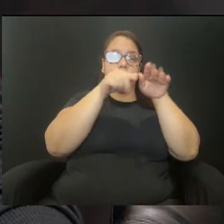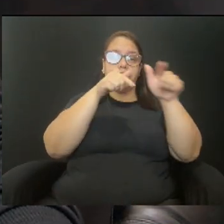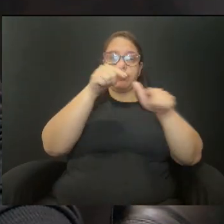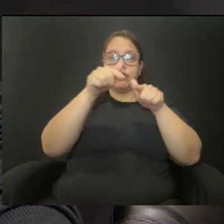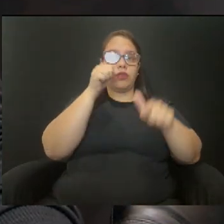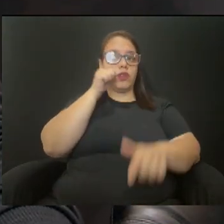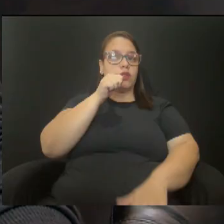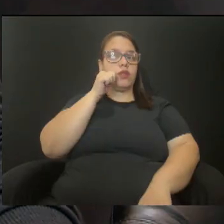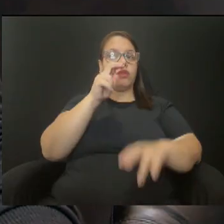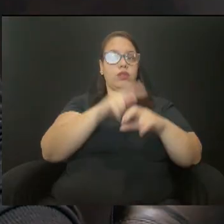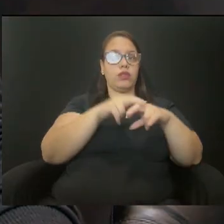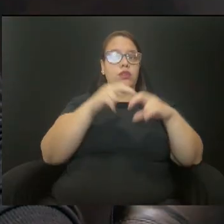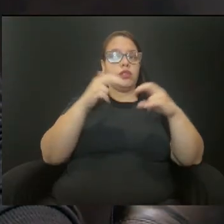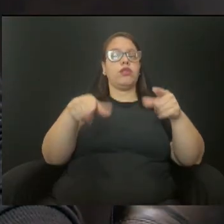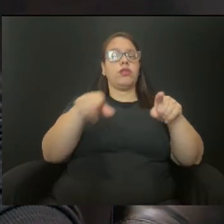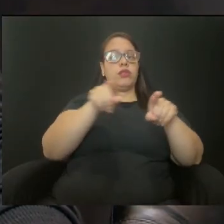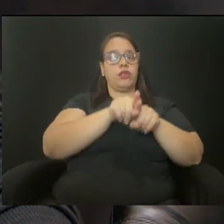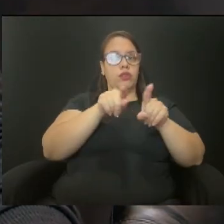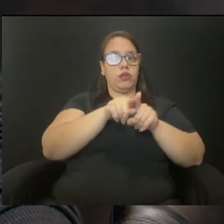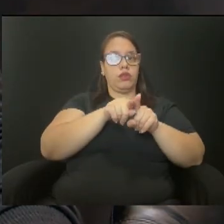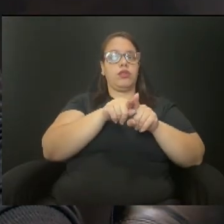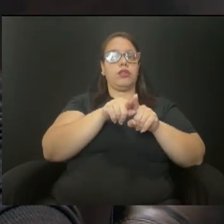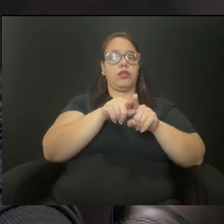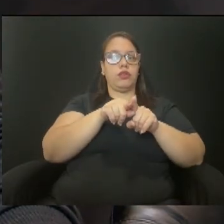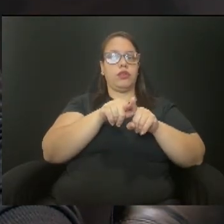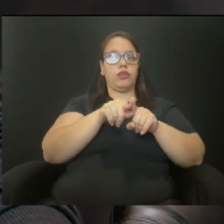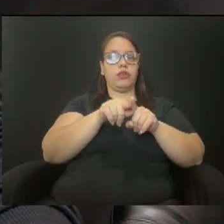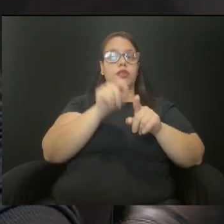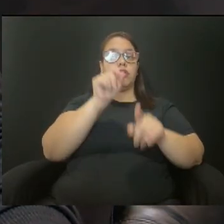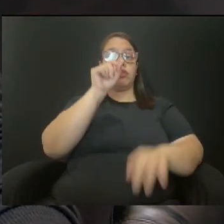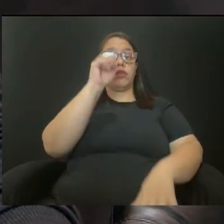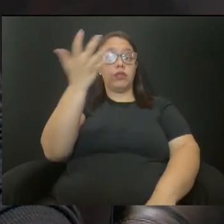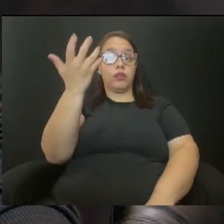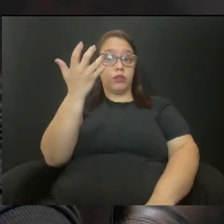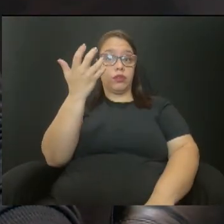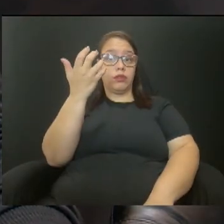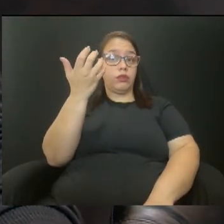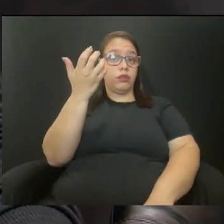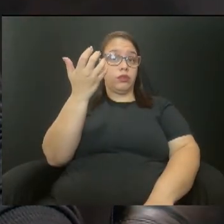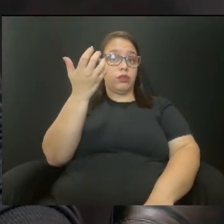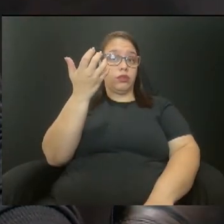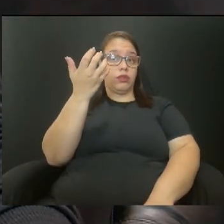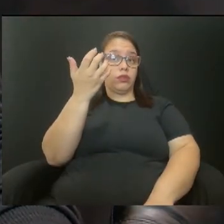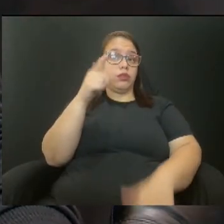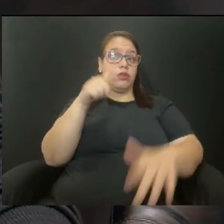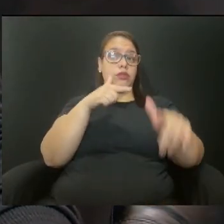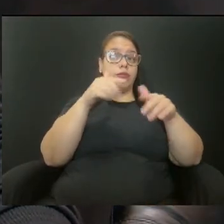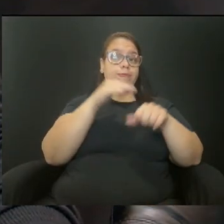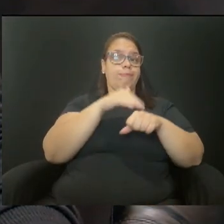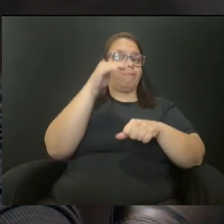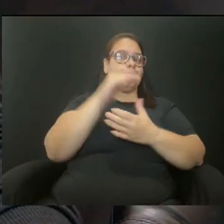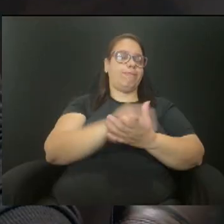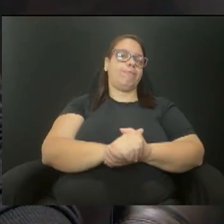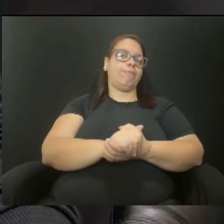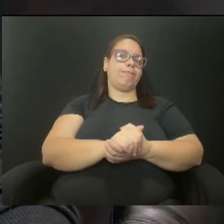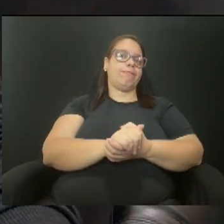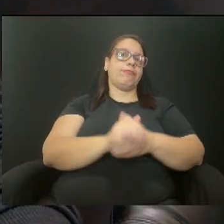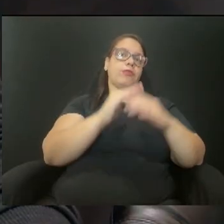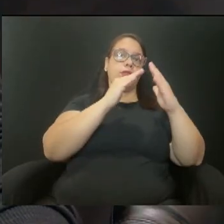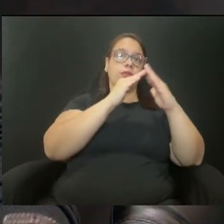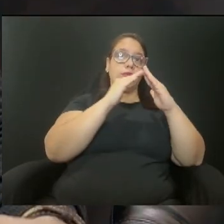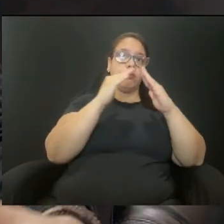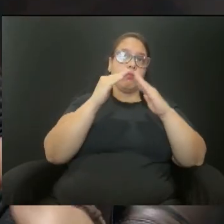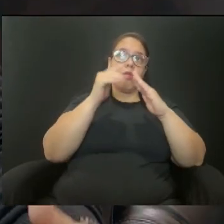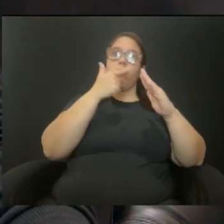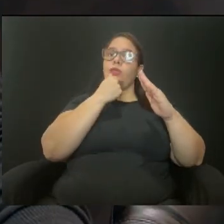também tem essas demandas. O que acontece muitas vezes é que elas têm trabalho a mais, né, tem o trabalho de casa que o homem muitas vezes não se